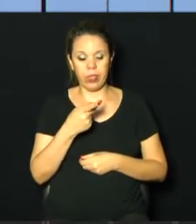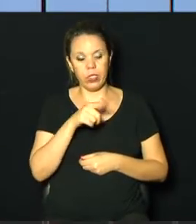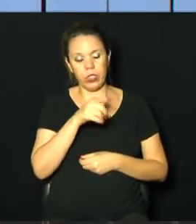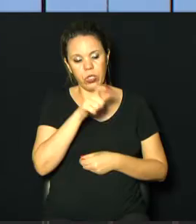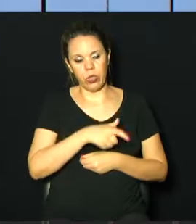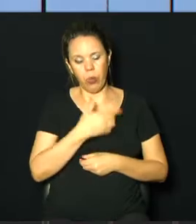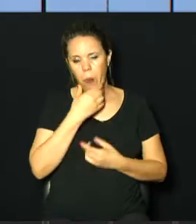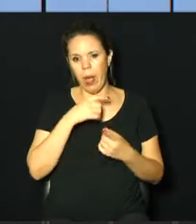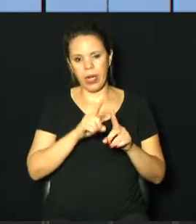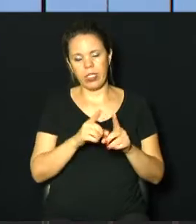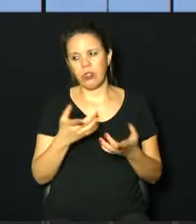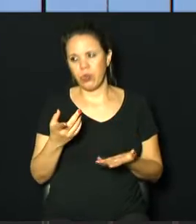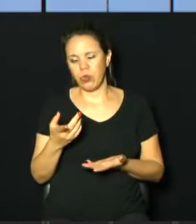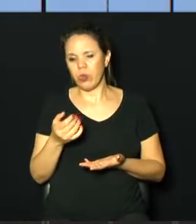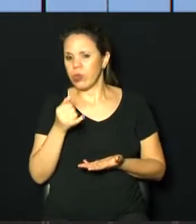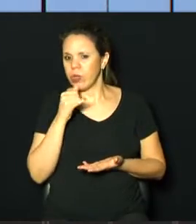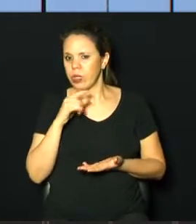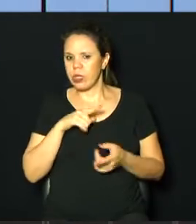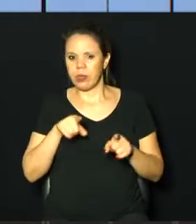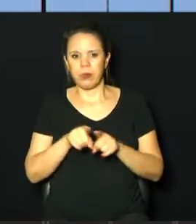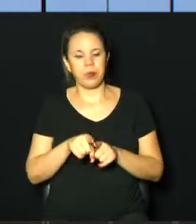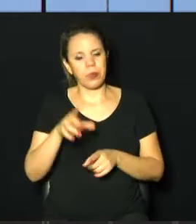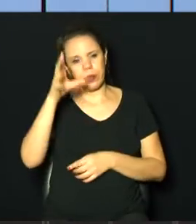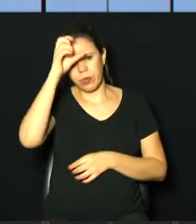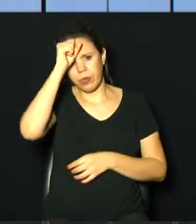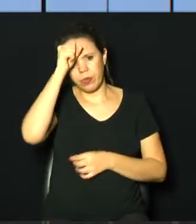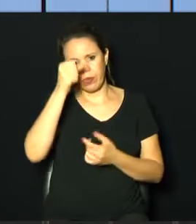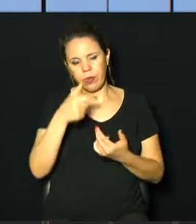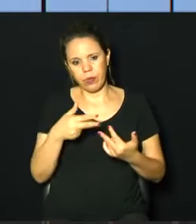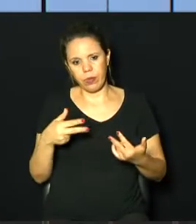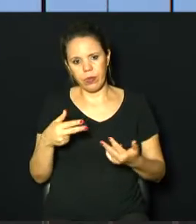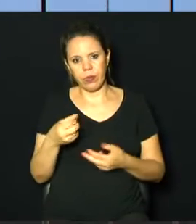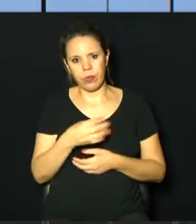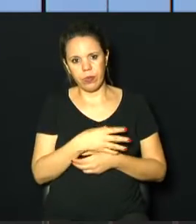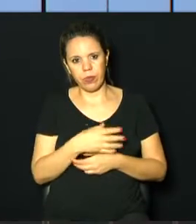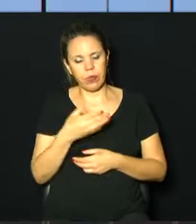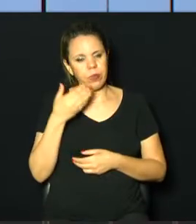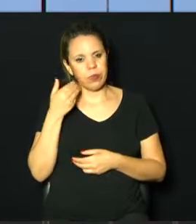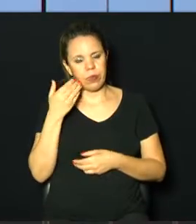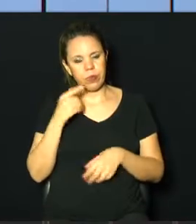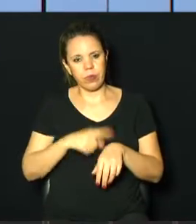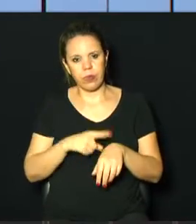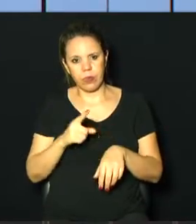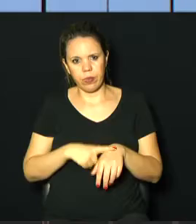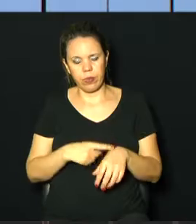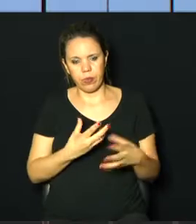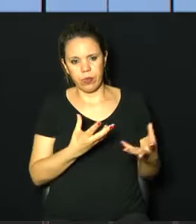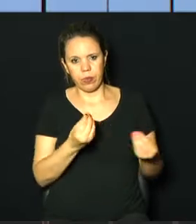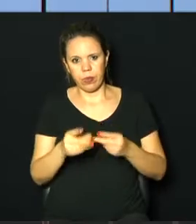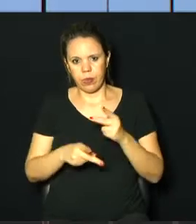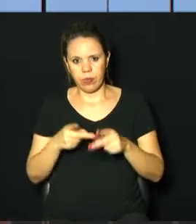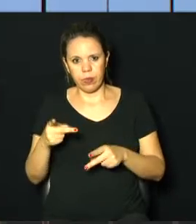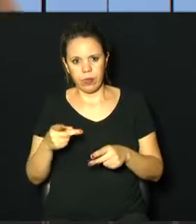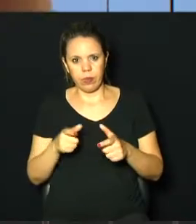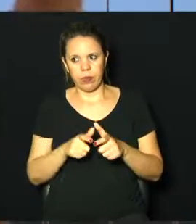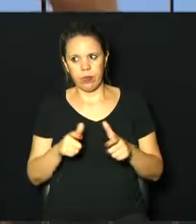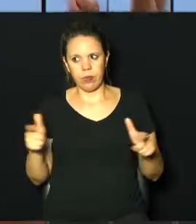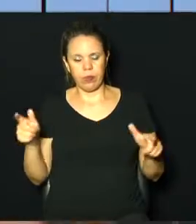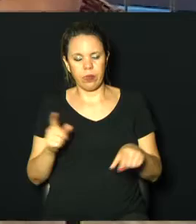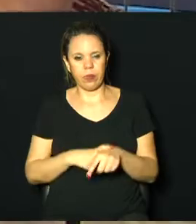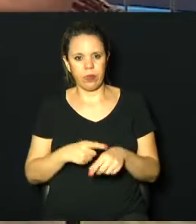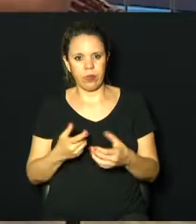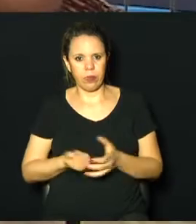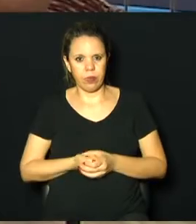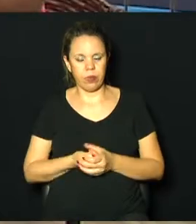como exemplo. Será que também a gente ia aprender a fazer novas coisas, aproveitar esse tempo que para muitos ficou um tempo